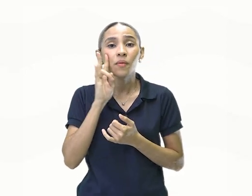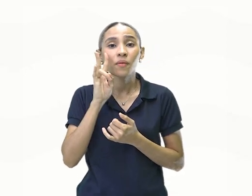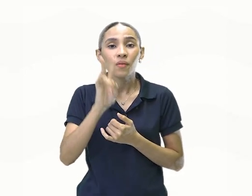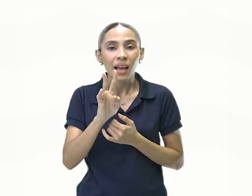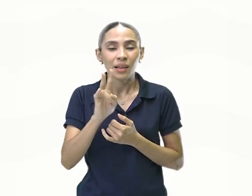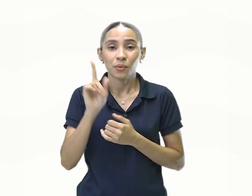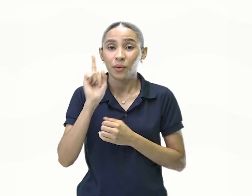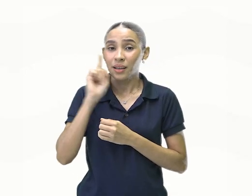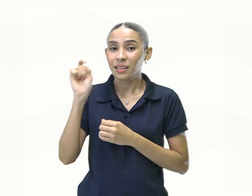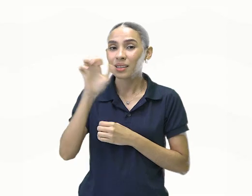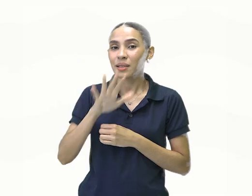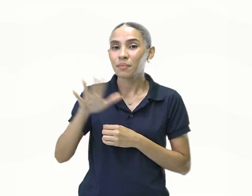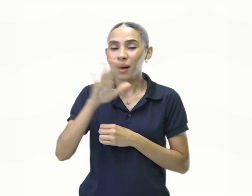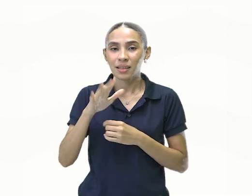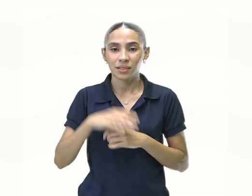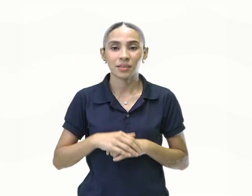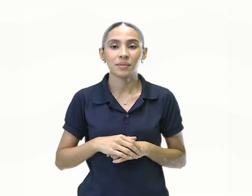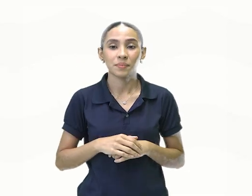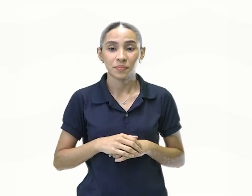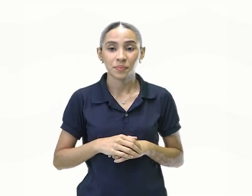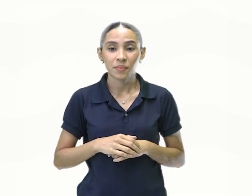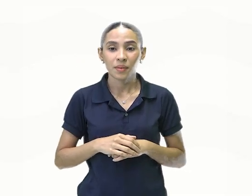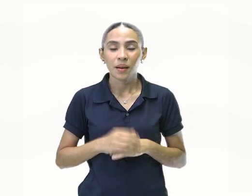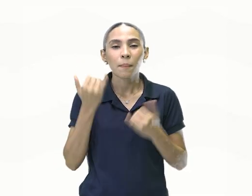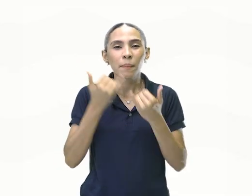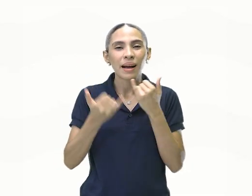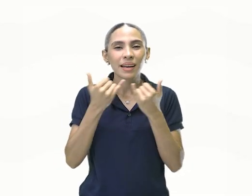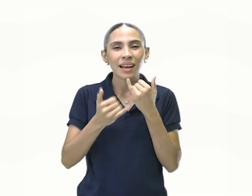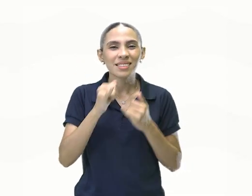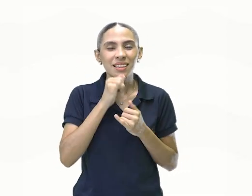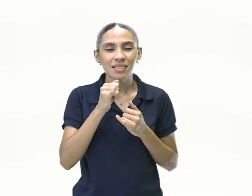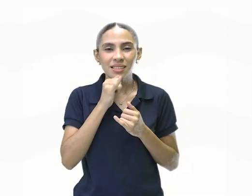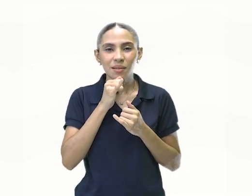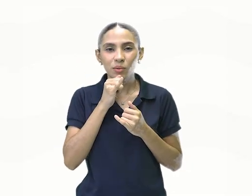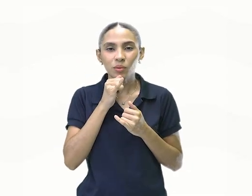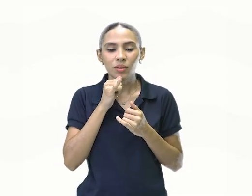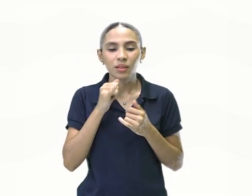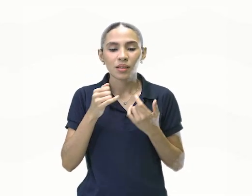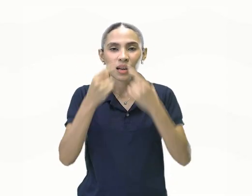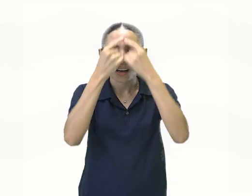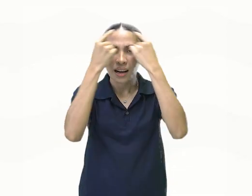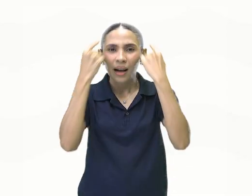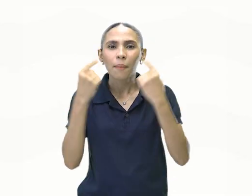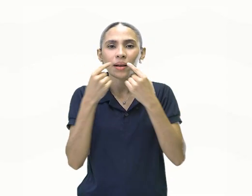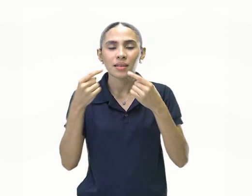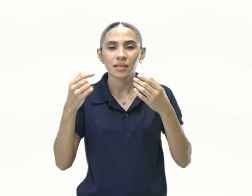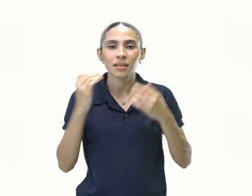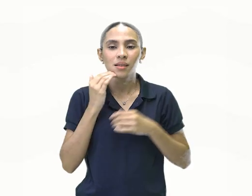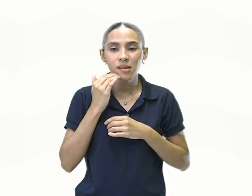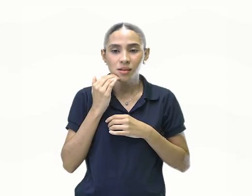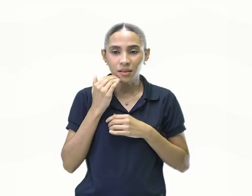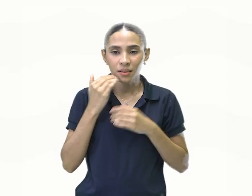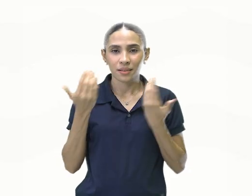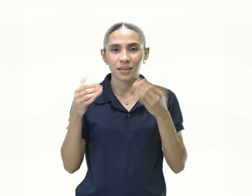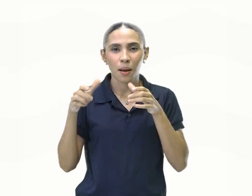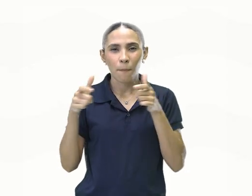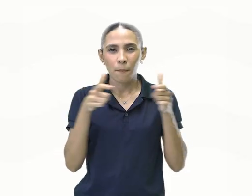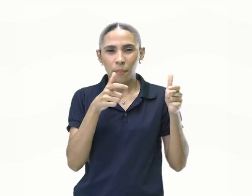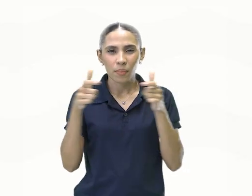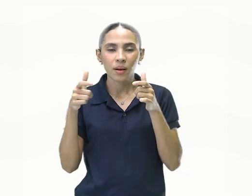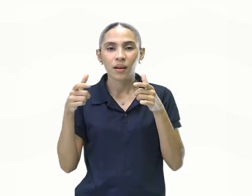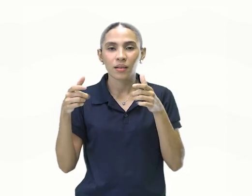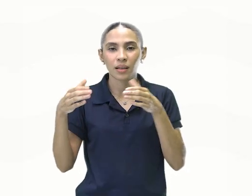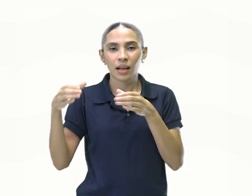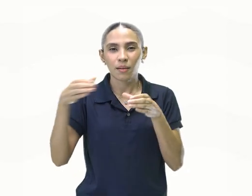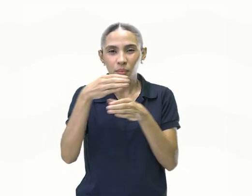estar vendo, aí neste caso, você percebe, você está vendo e está dando a impressão que ela está sem a cabeça. Por quê?